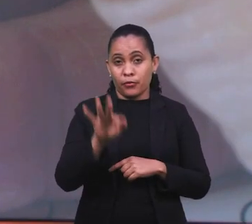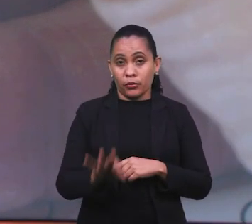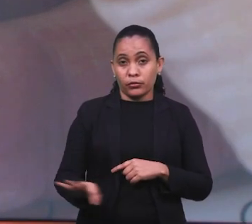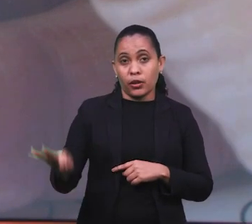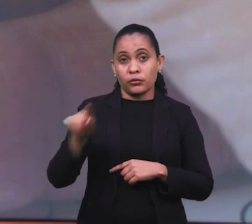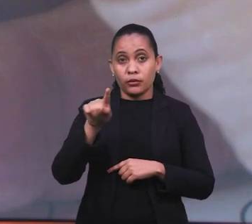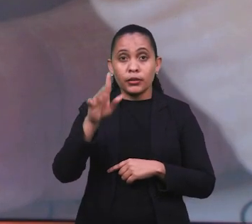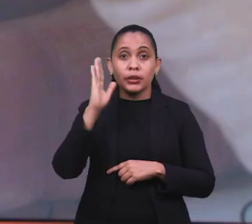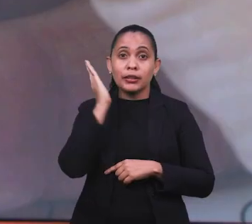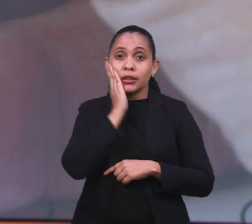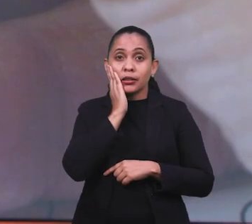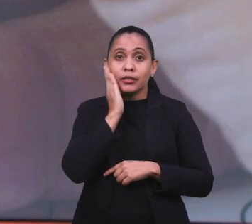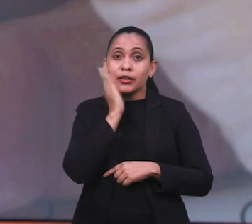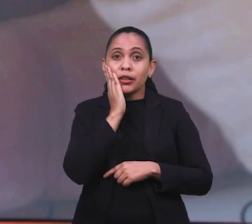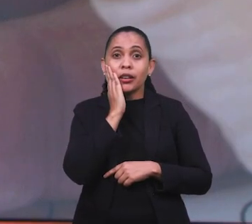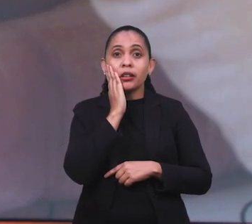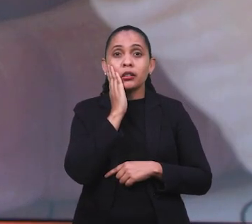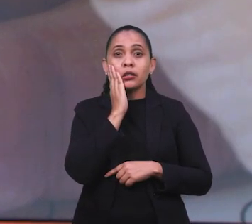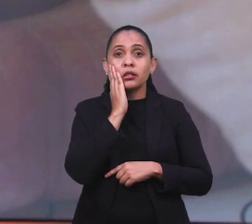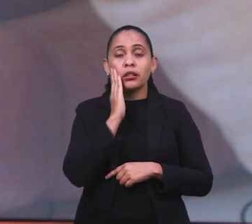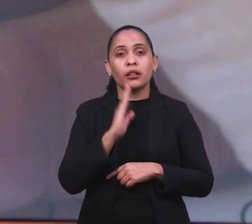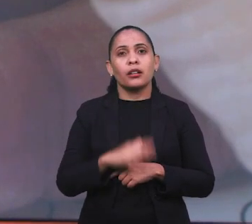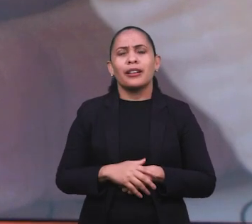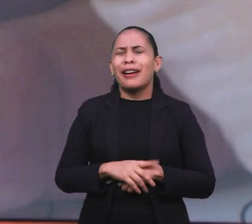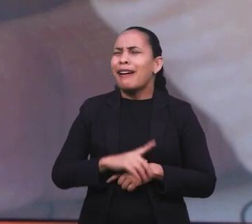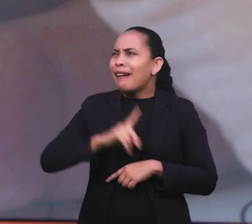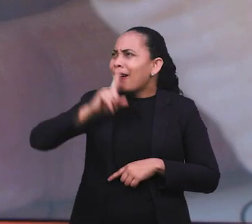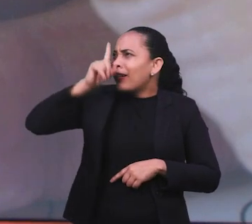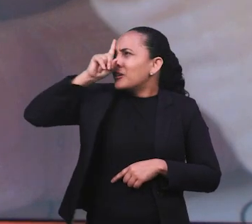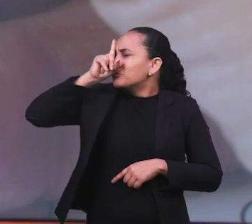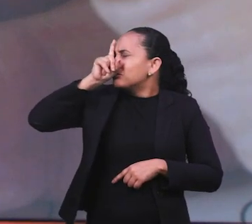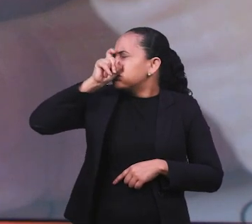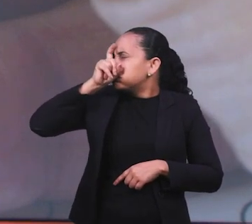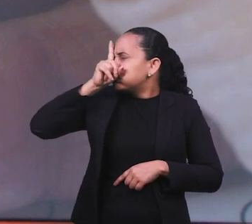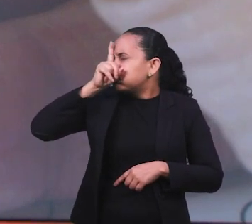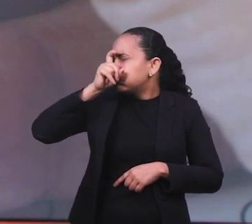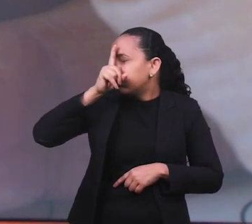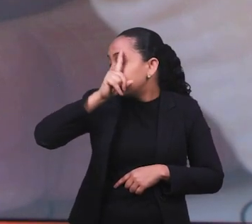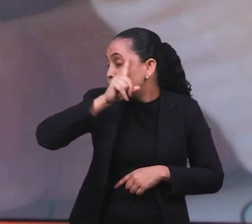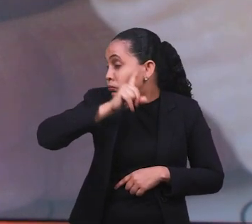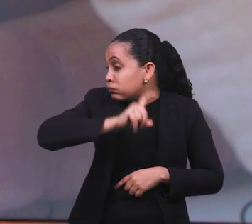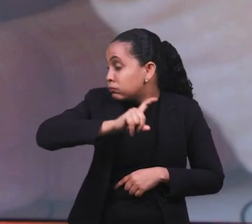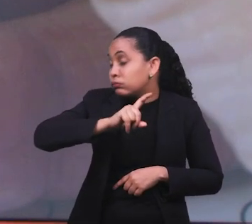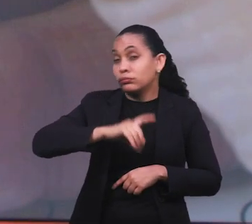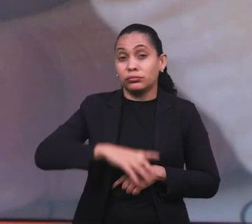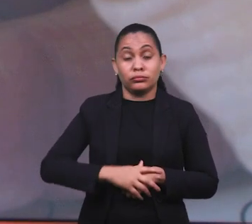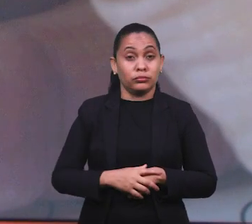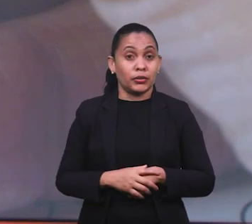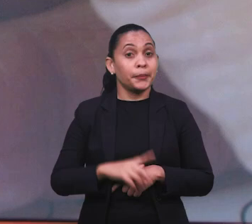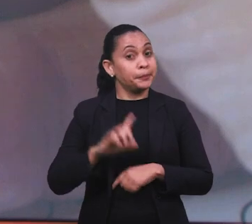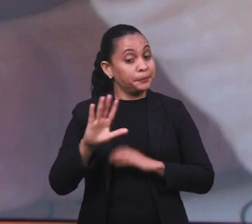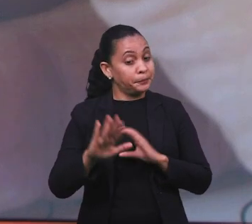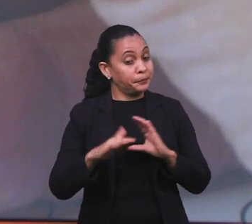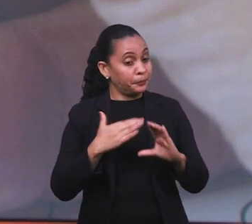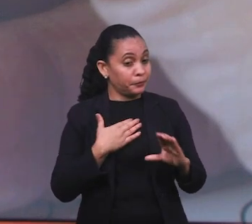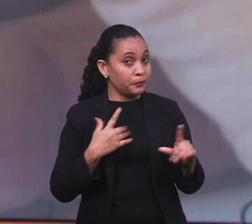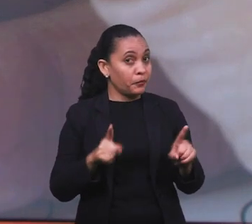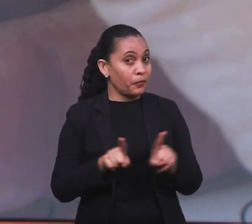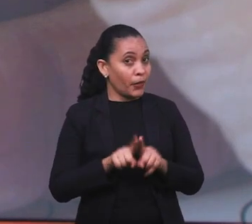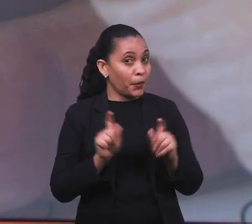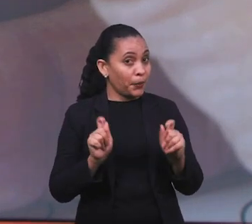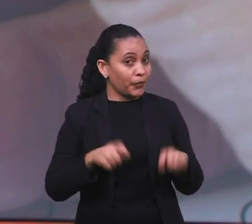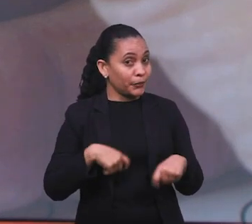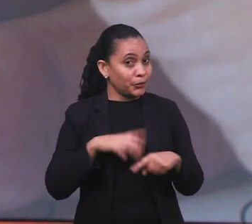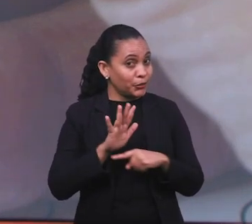para faculdade, que você entenda que assim, é muito difícil, muito complexo? Tá? Comenta aqui, porque